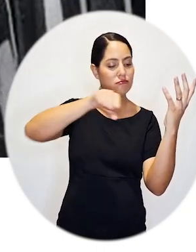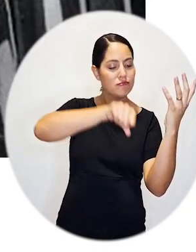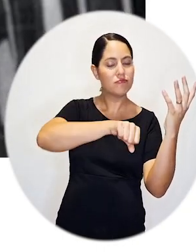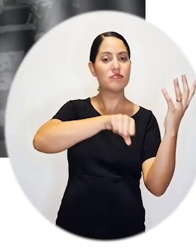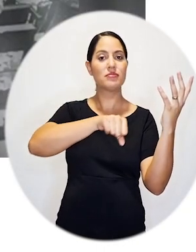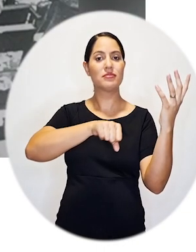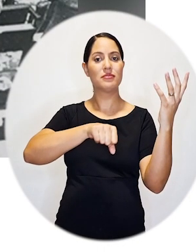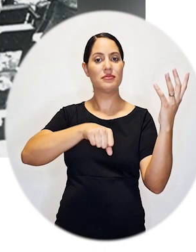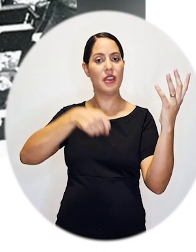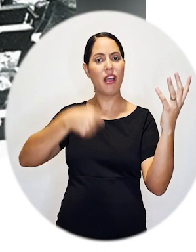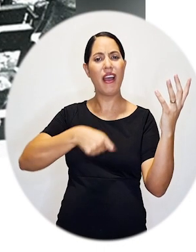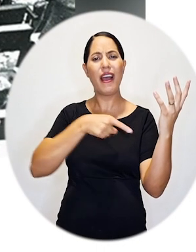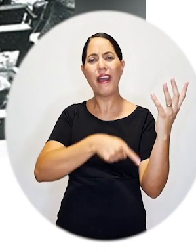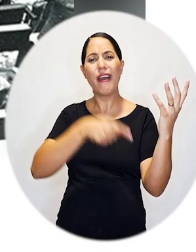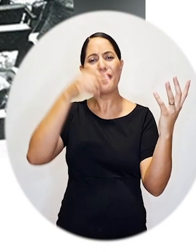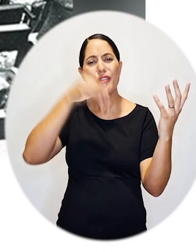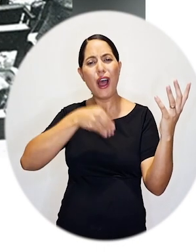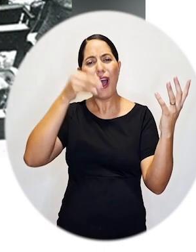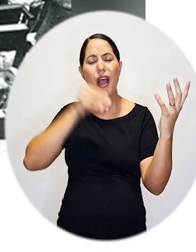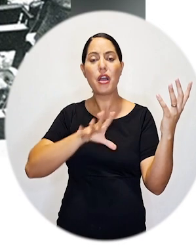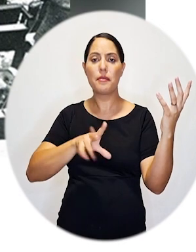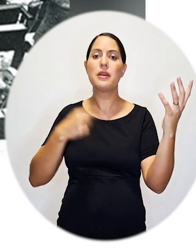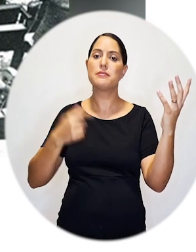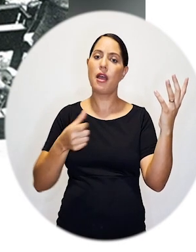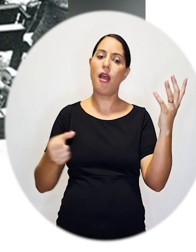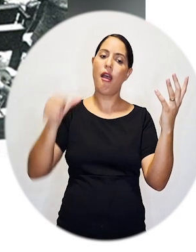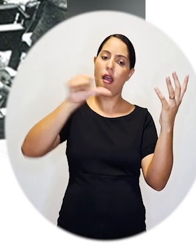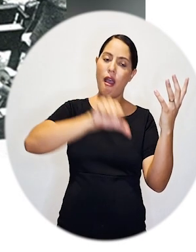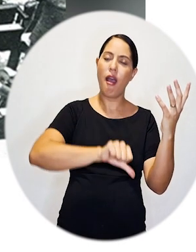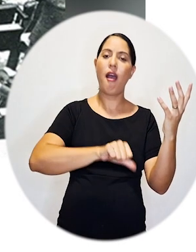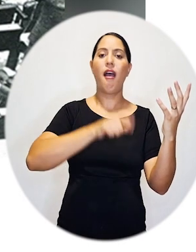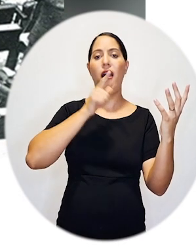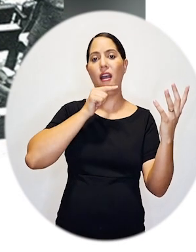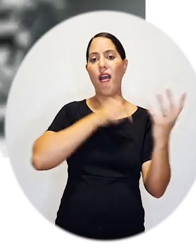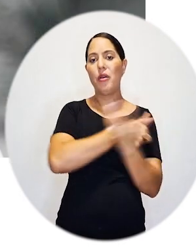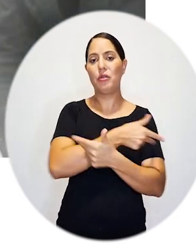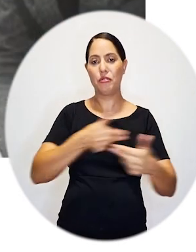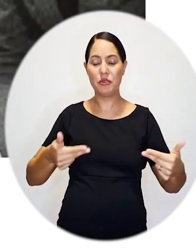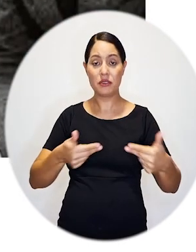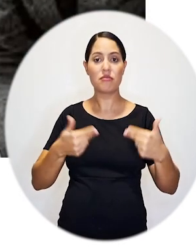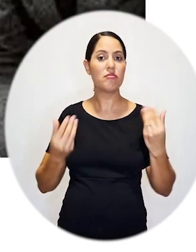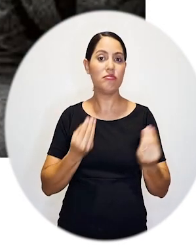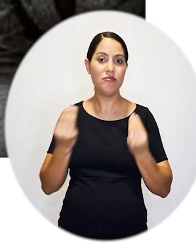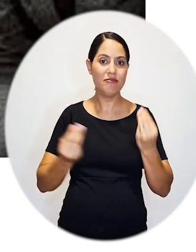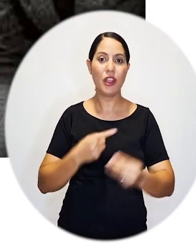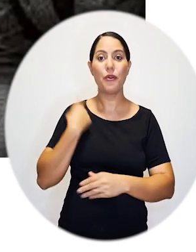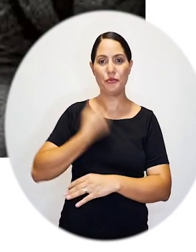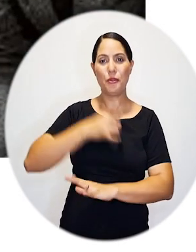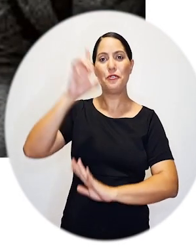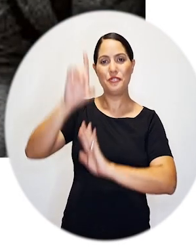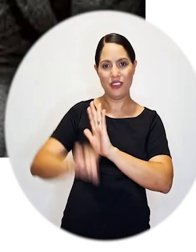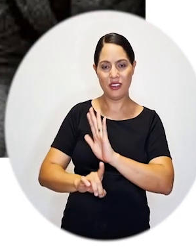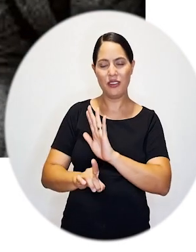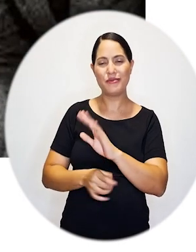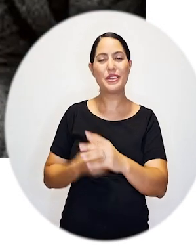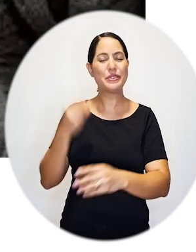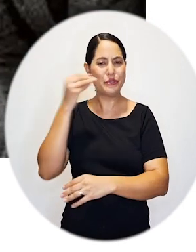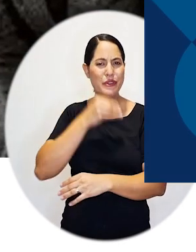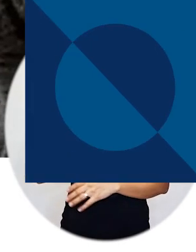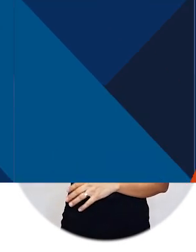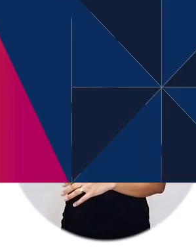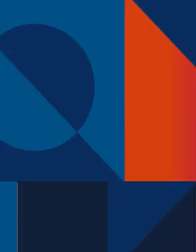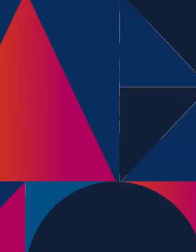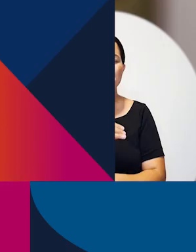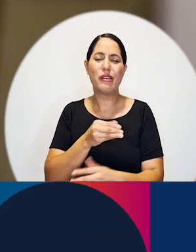sempre alimentada para que possamos, sendo militantes da democracia, termos um país em que